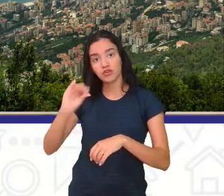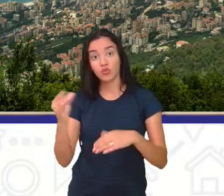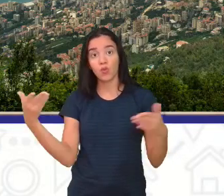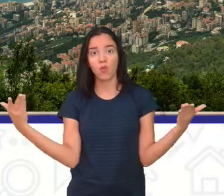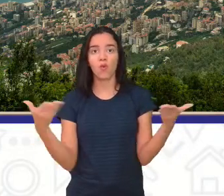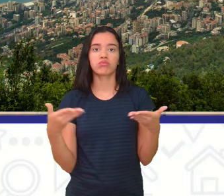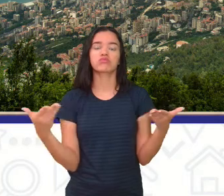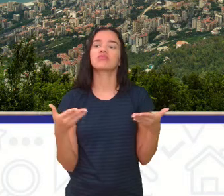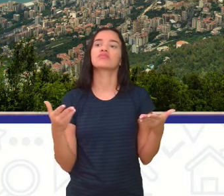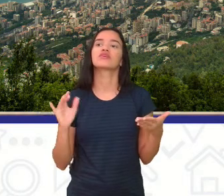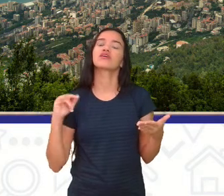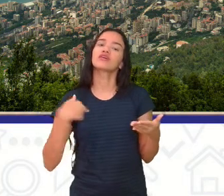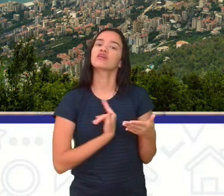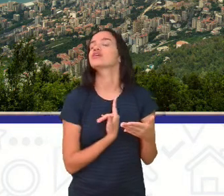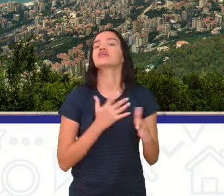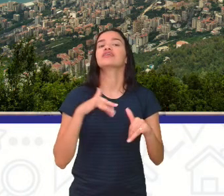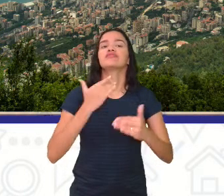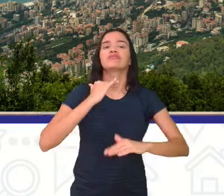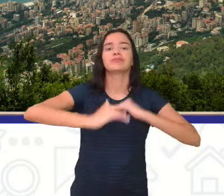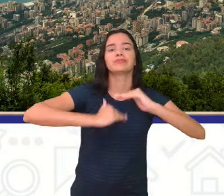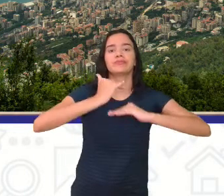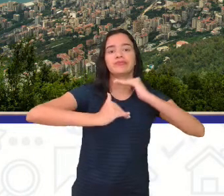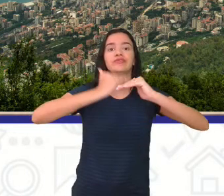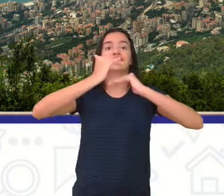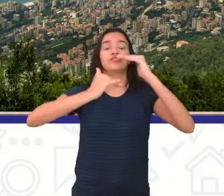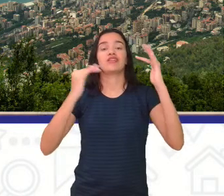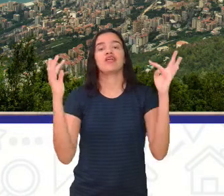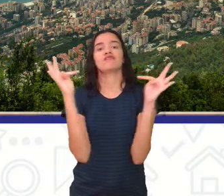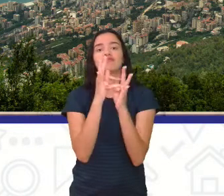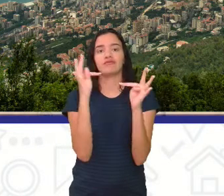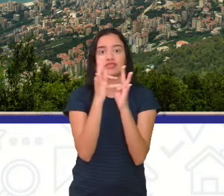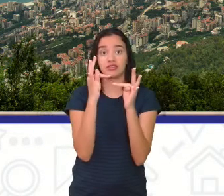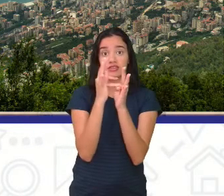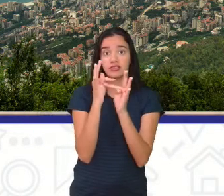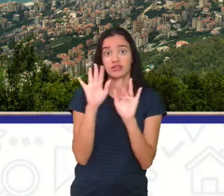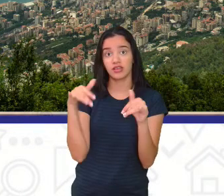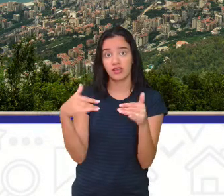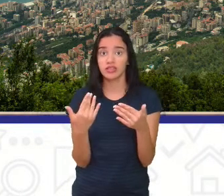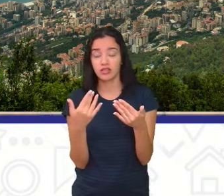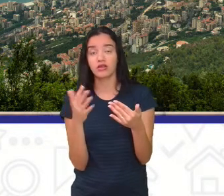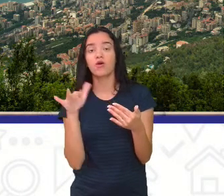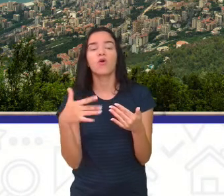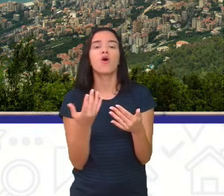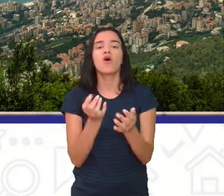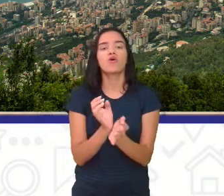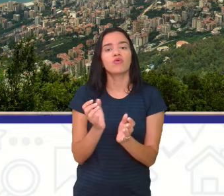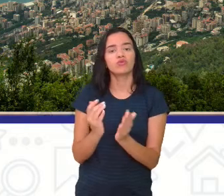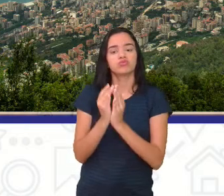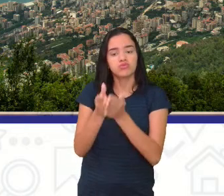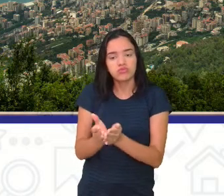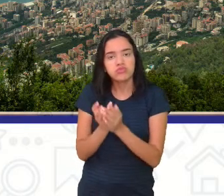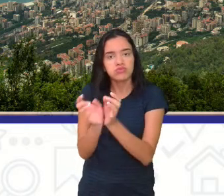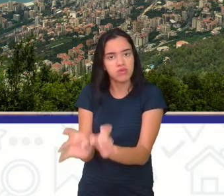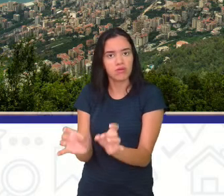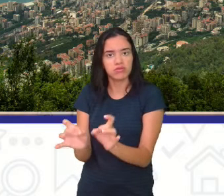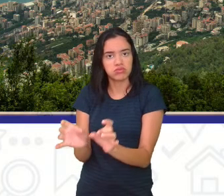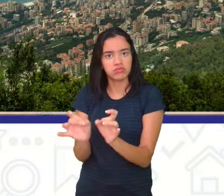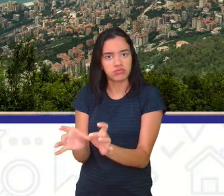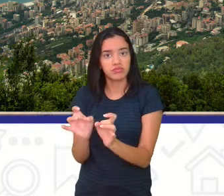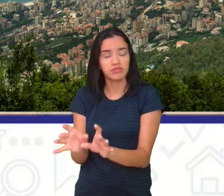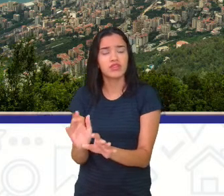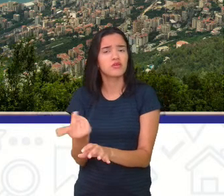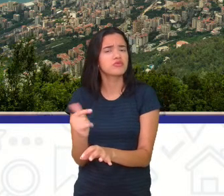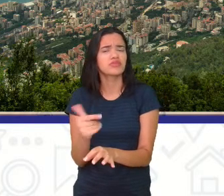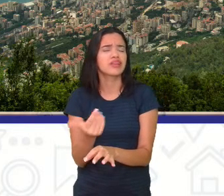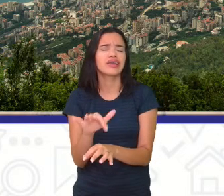a gente teve o desenvolvimento da Fenícia. Então, o comércio marítimo, embora ele não